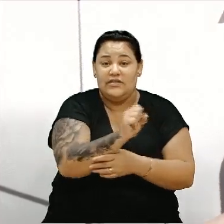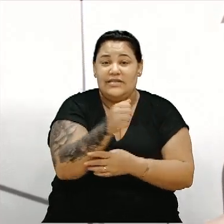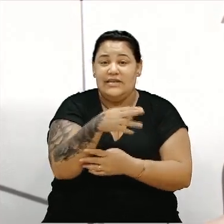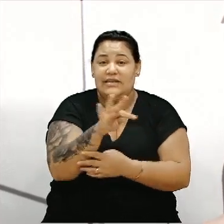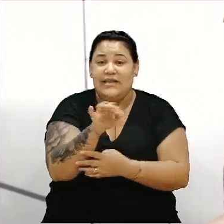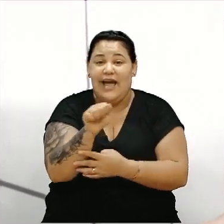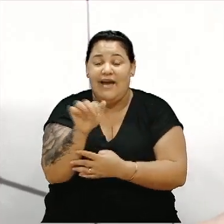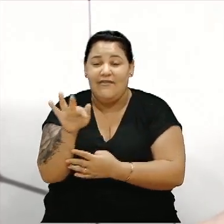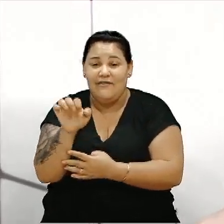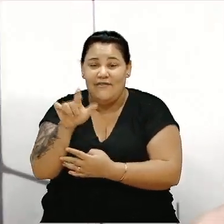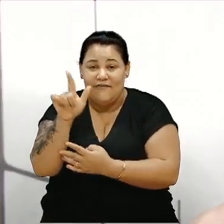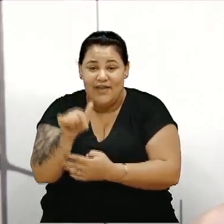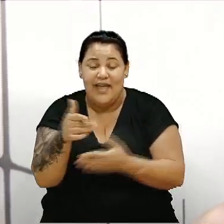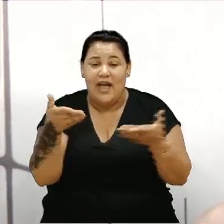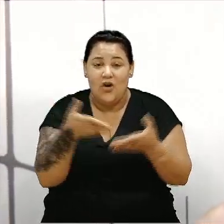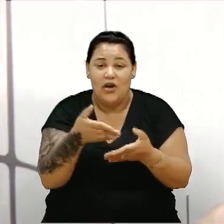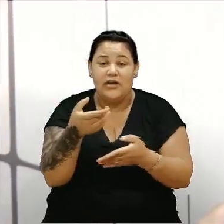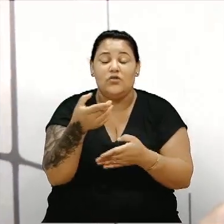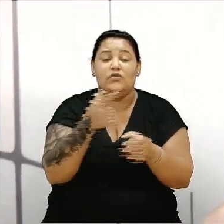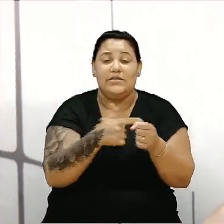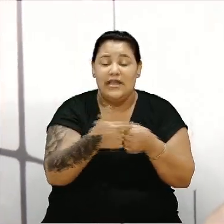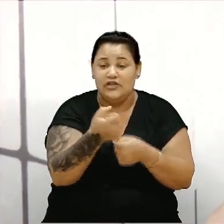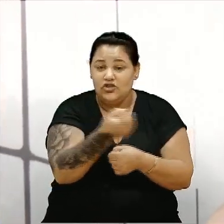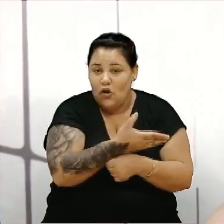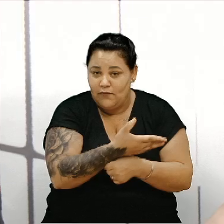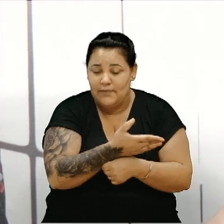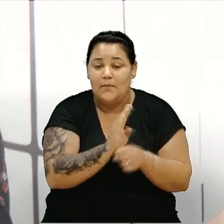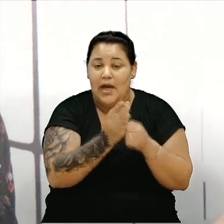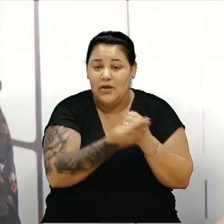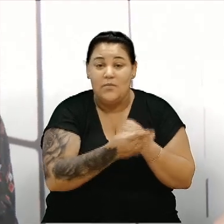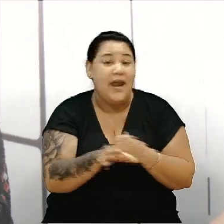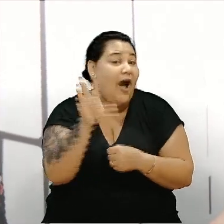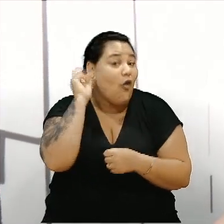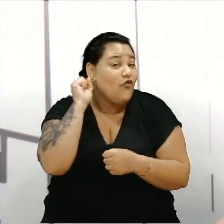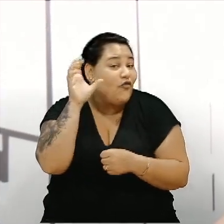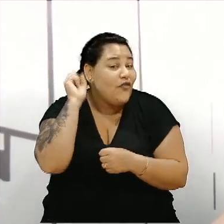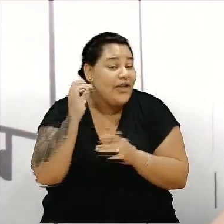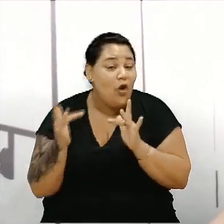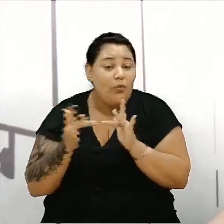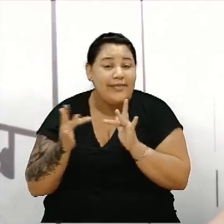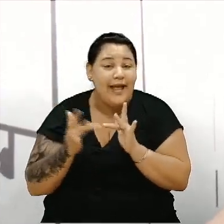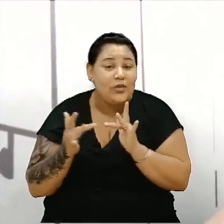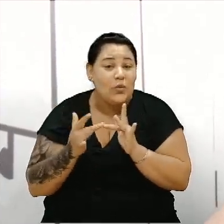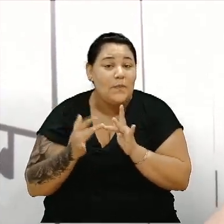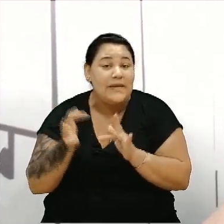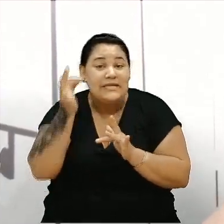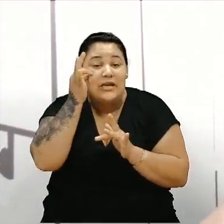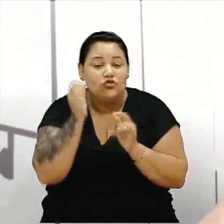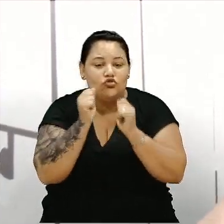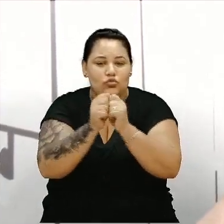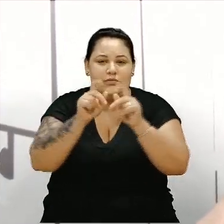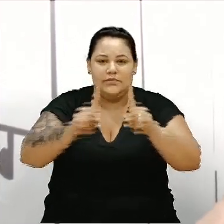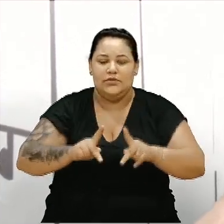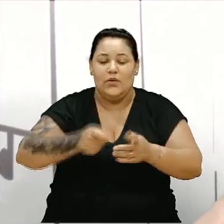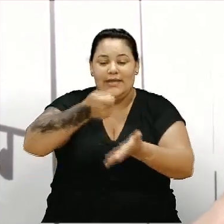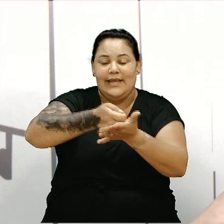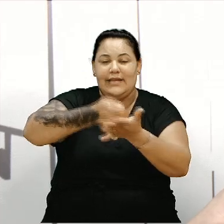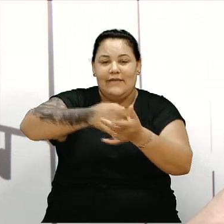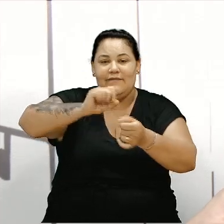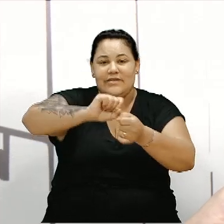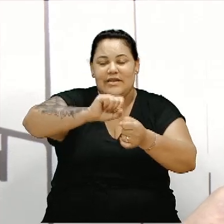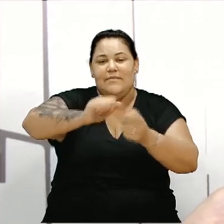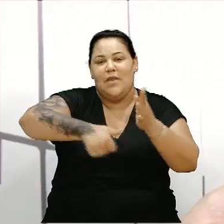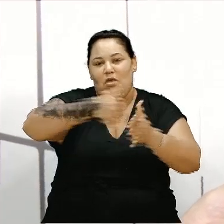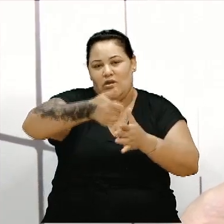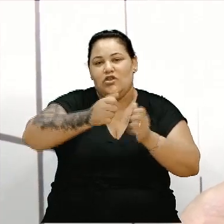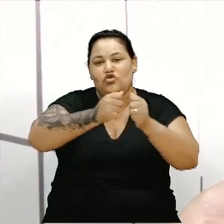fazer no Cidade Nova. Realmente para escutar as pessoas e tentar propor melhorias para elas. E automaticamente